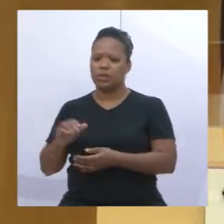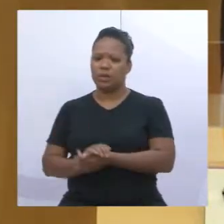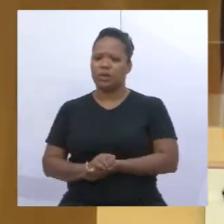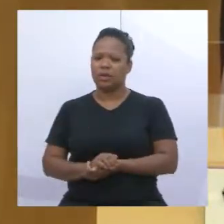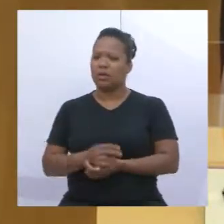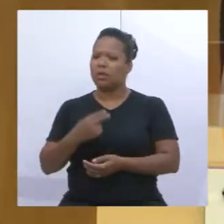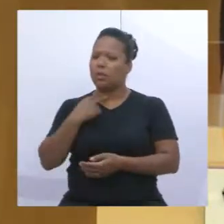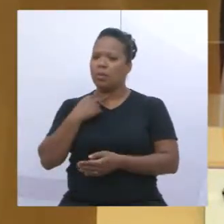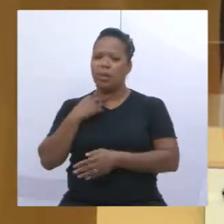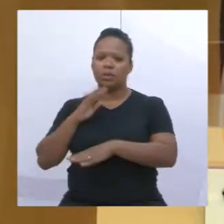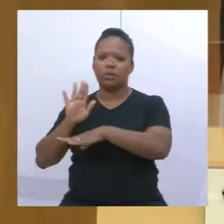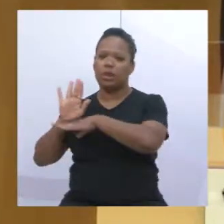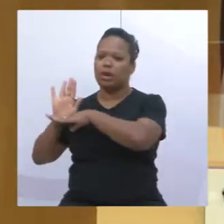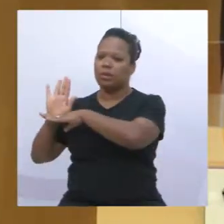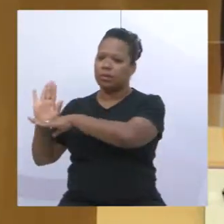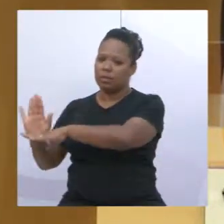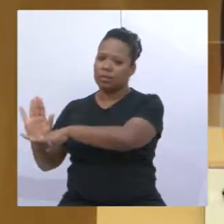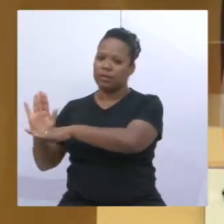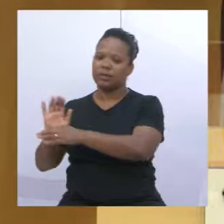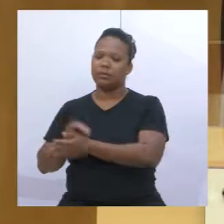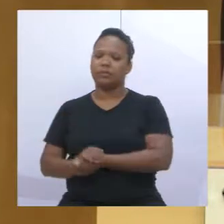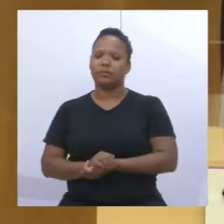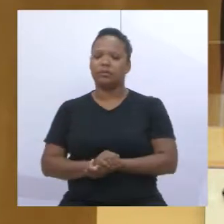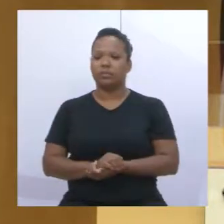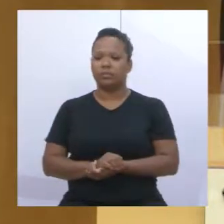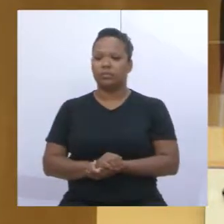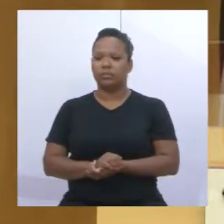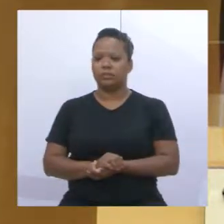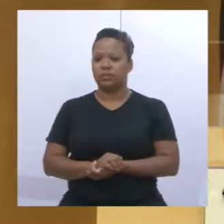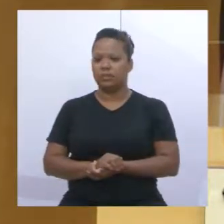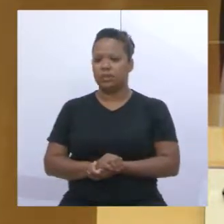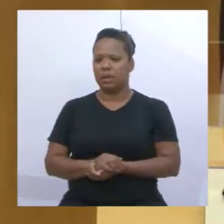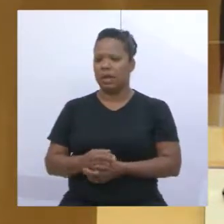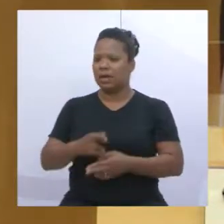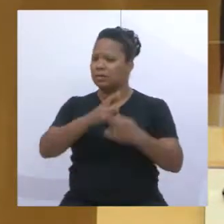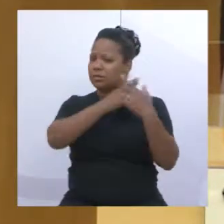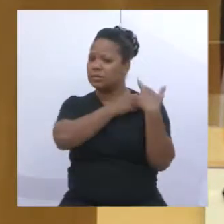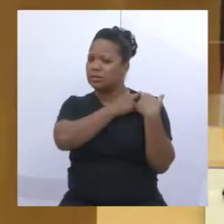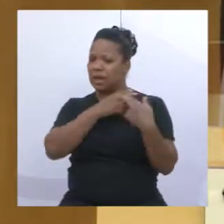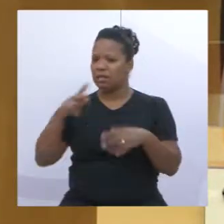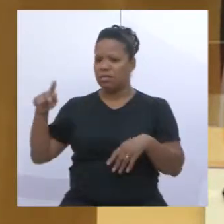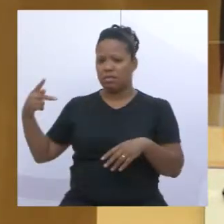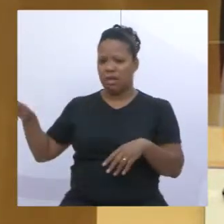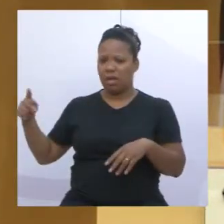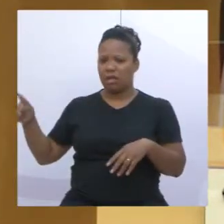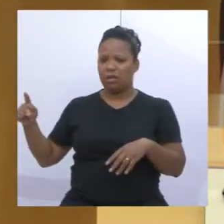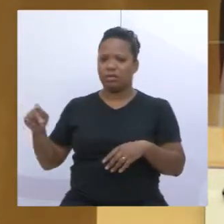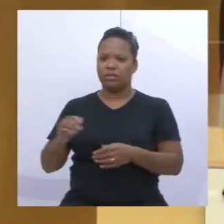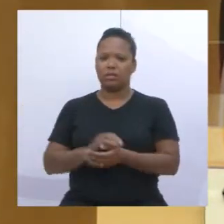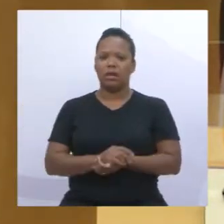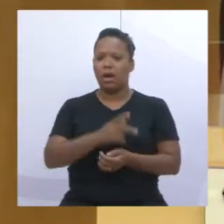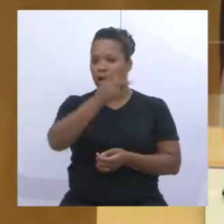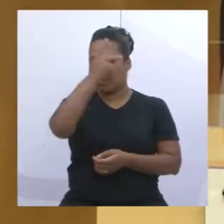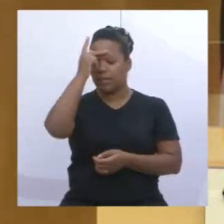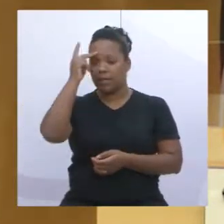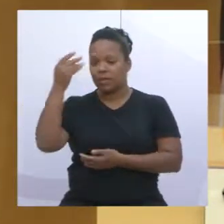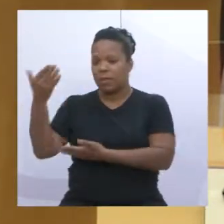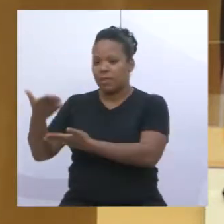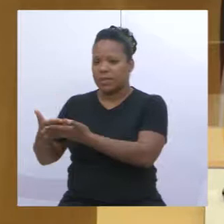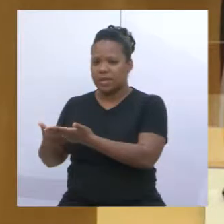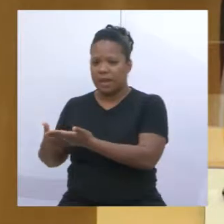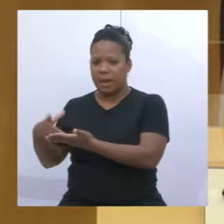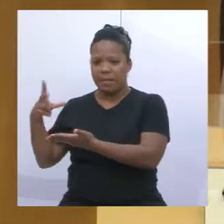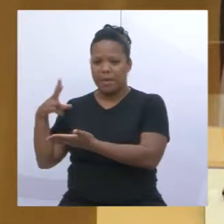financiamento federal, restando ao município arcar com esses custos. Isso é muito importante. O paciente que viria com a receita